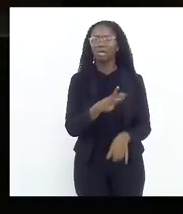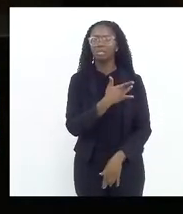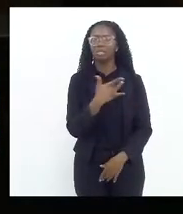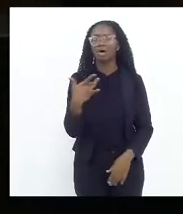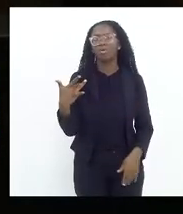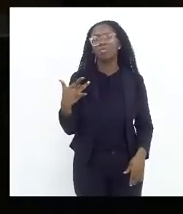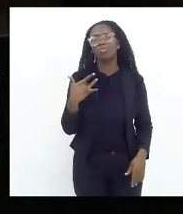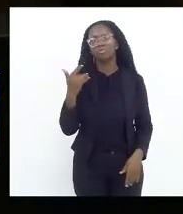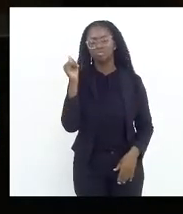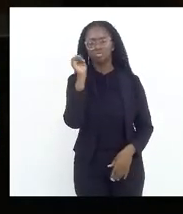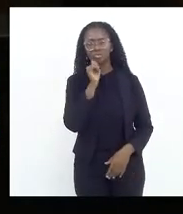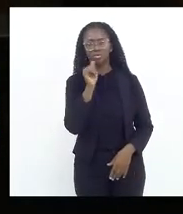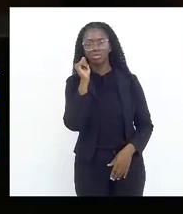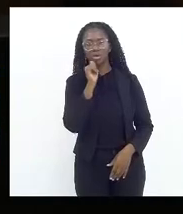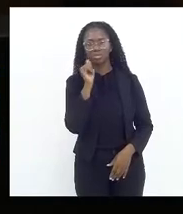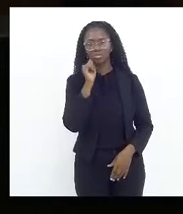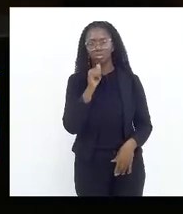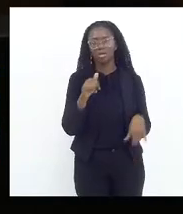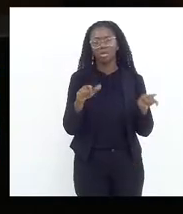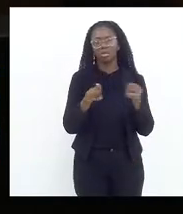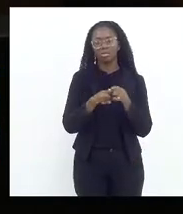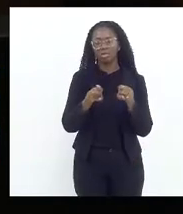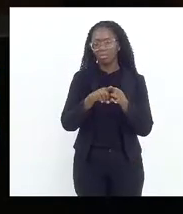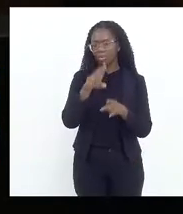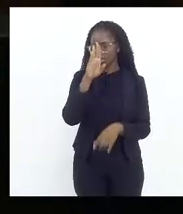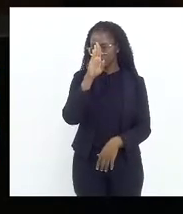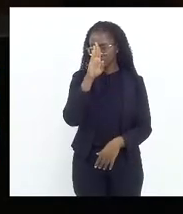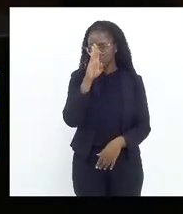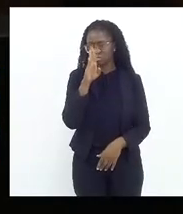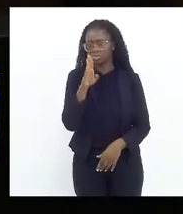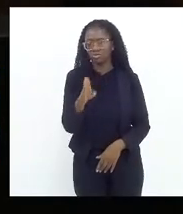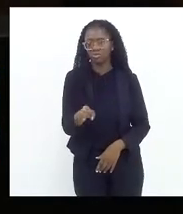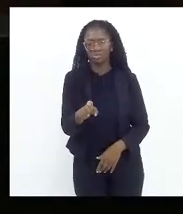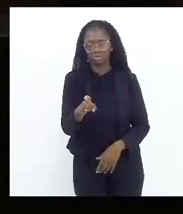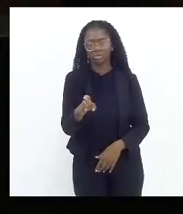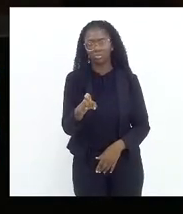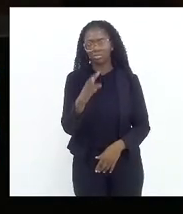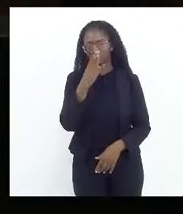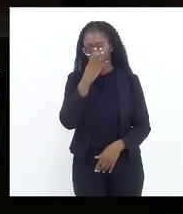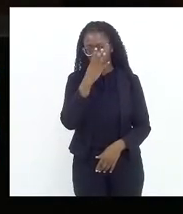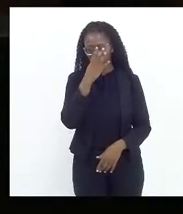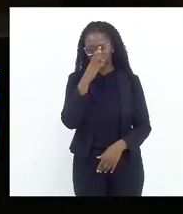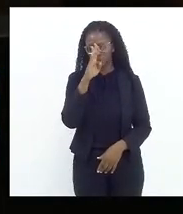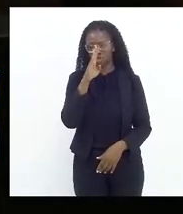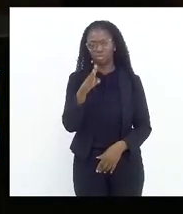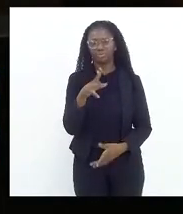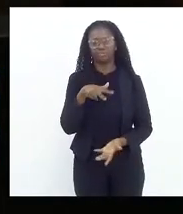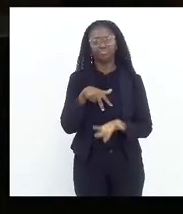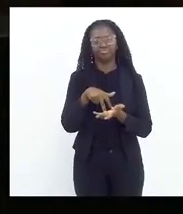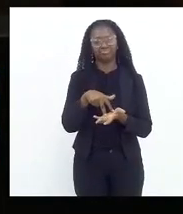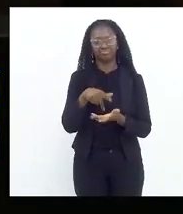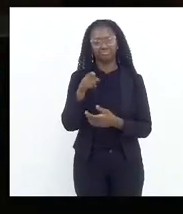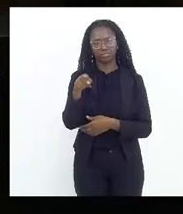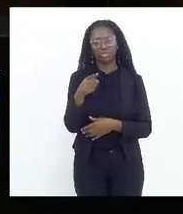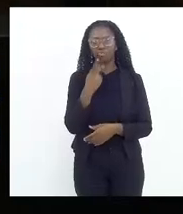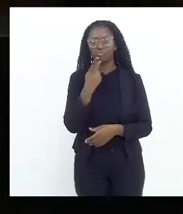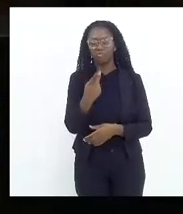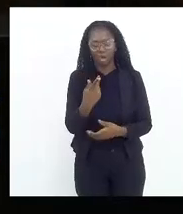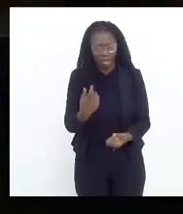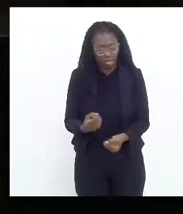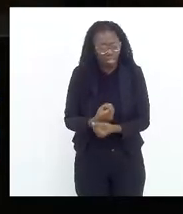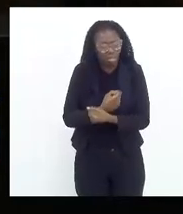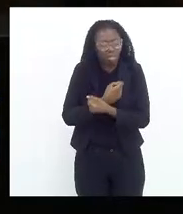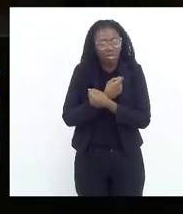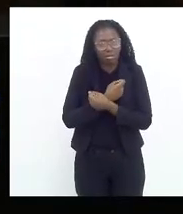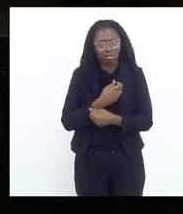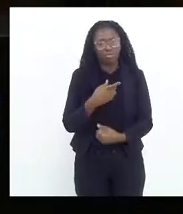mulher também está diretamente colocada quando a gente fala do acolhimento a esses bebês,